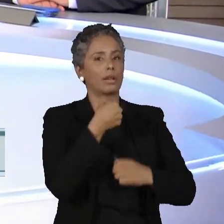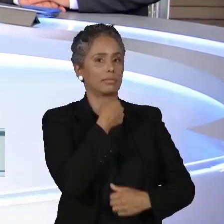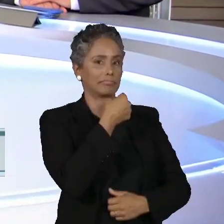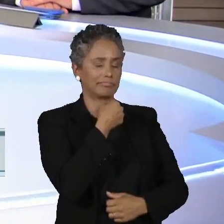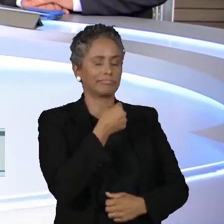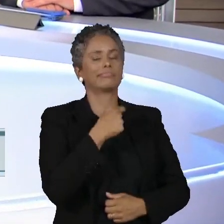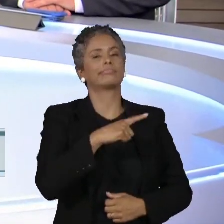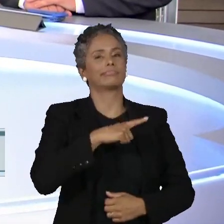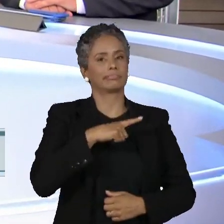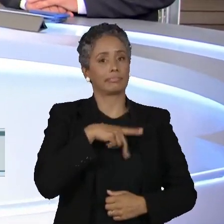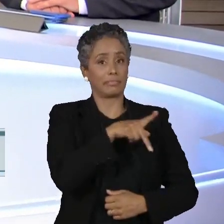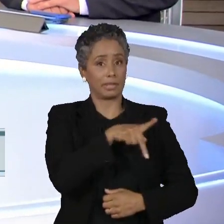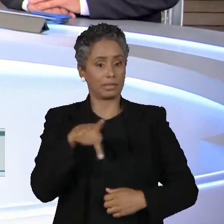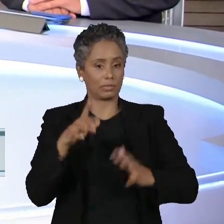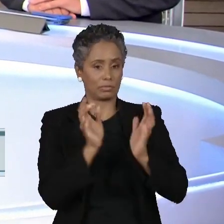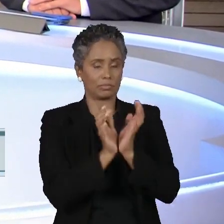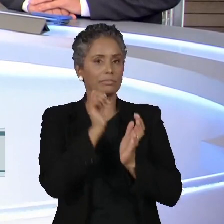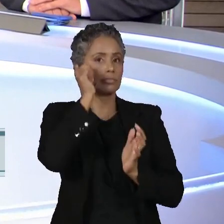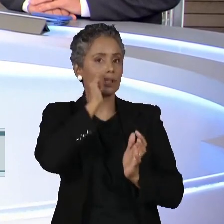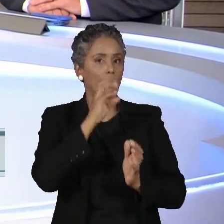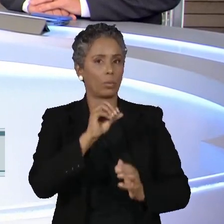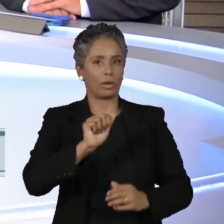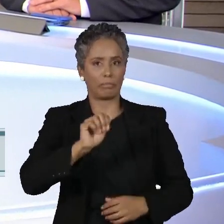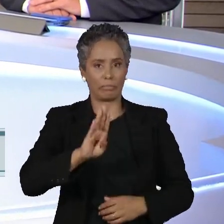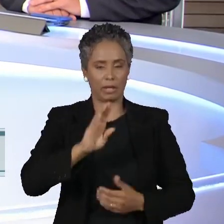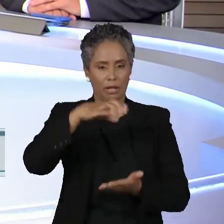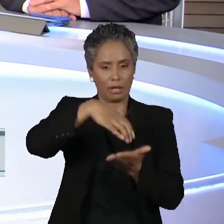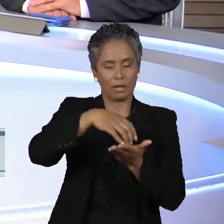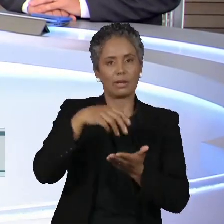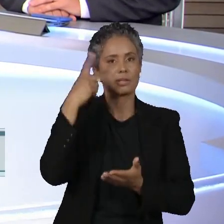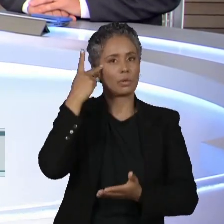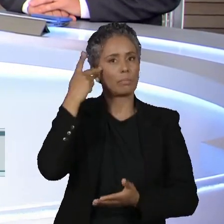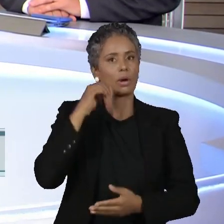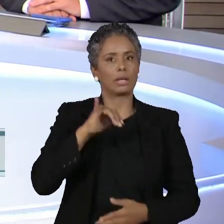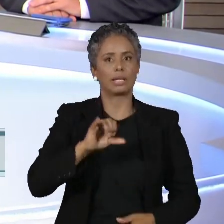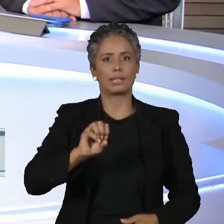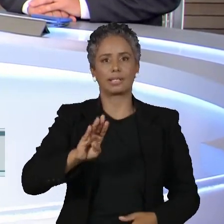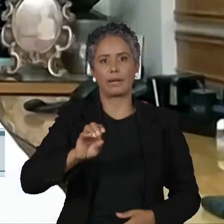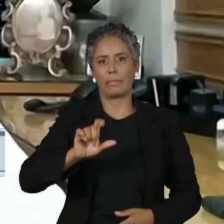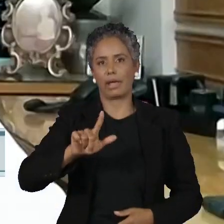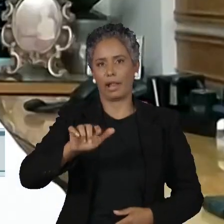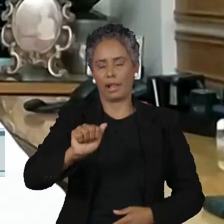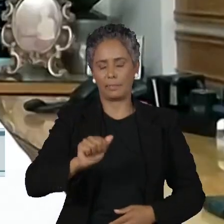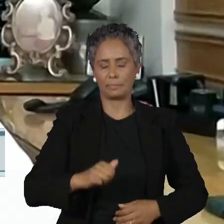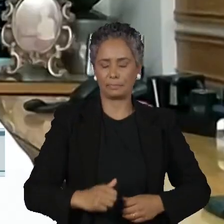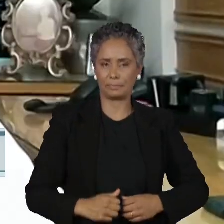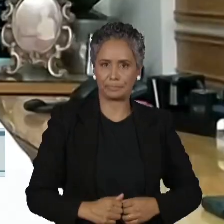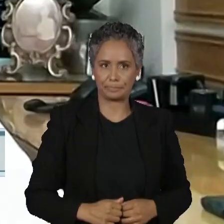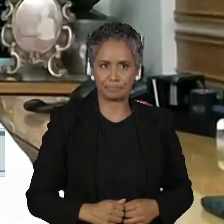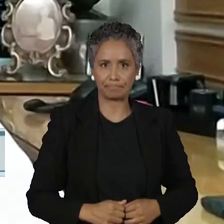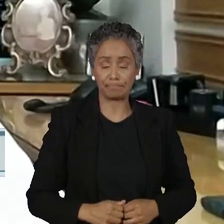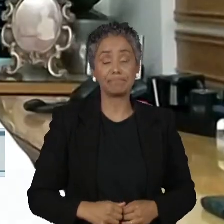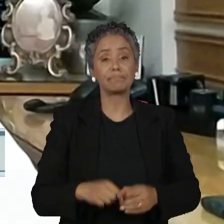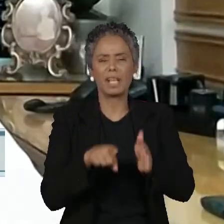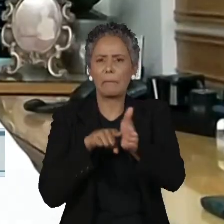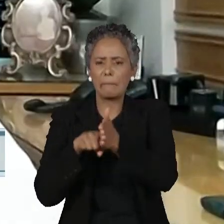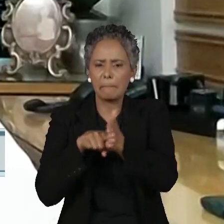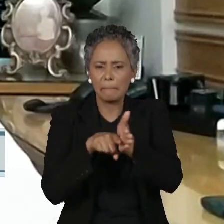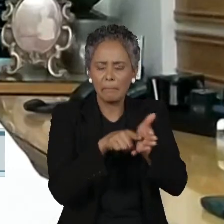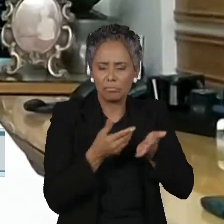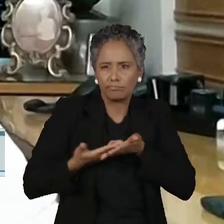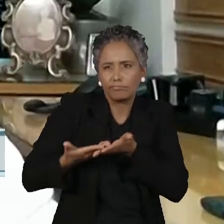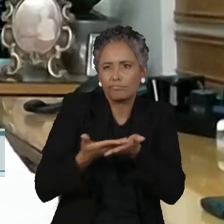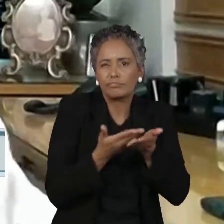a presidente da Comissão da Mulher da OAB São Paulo, Isabela de Castro. As pesquisas dizem que a